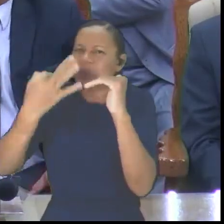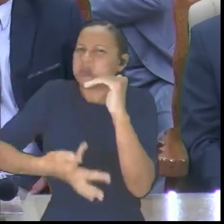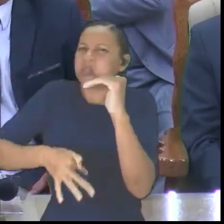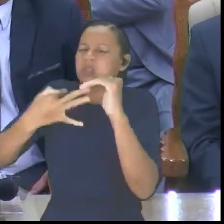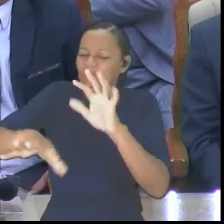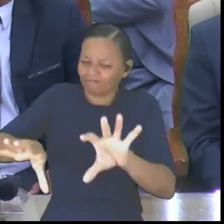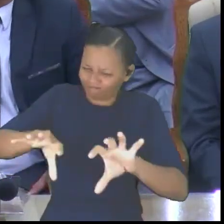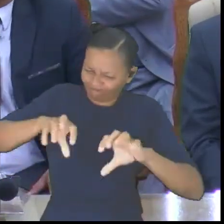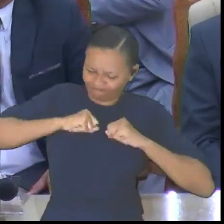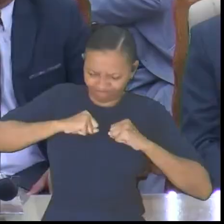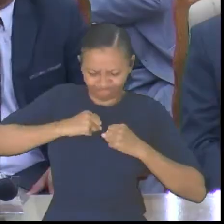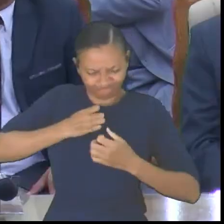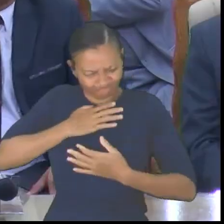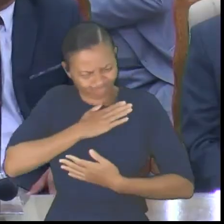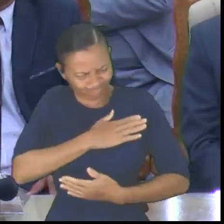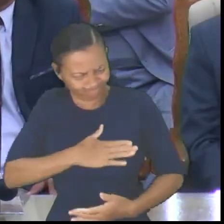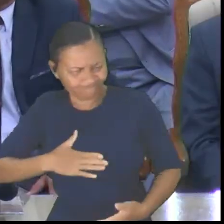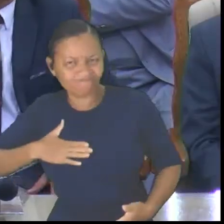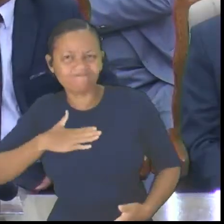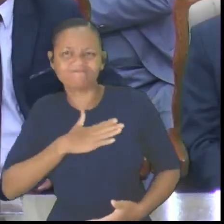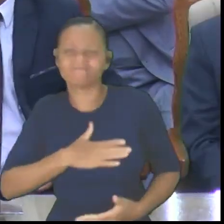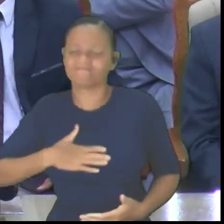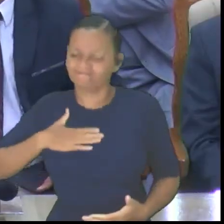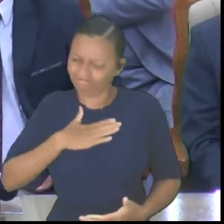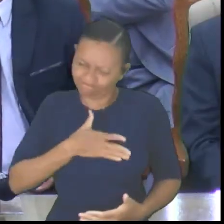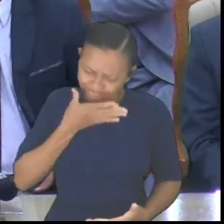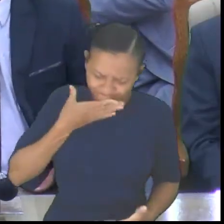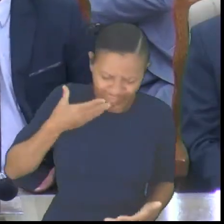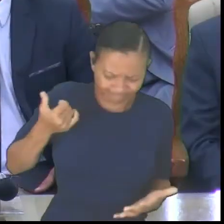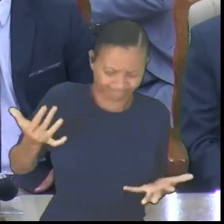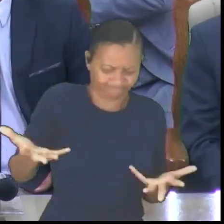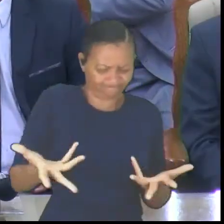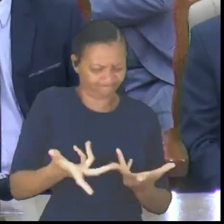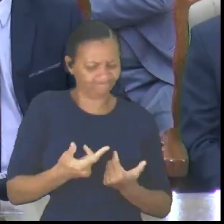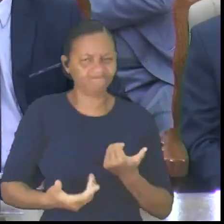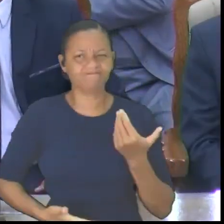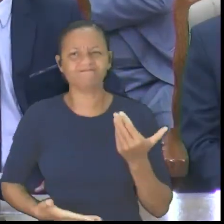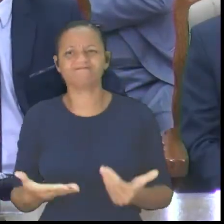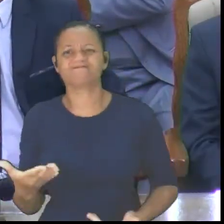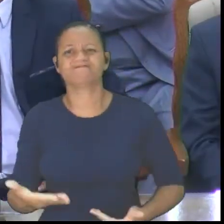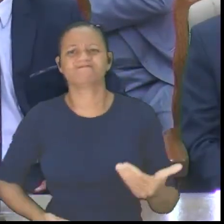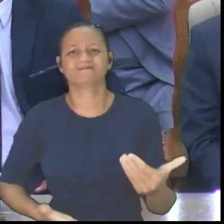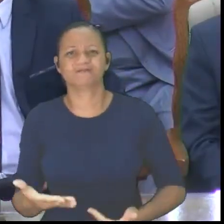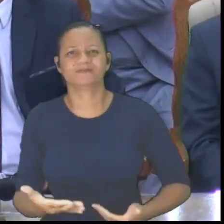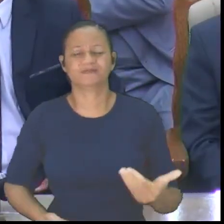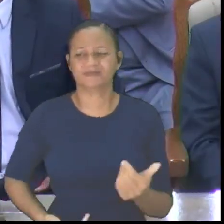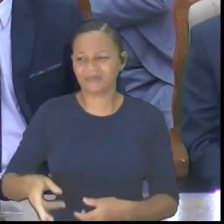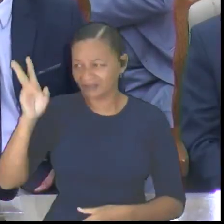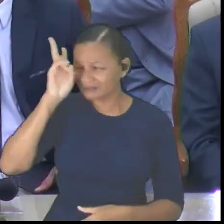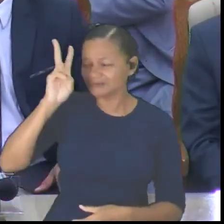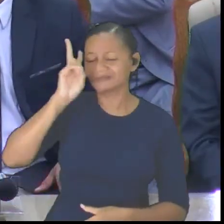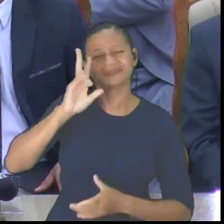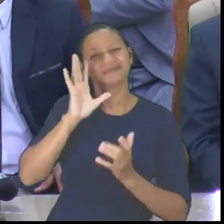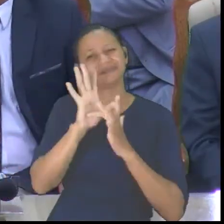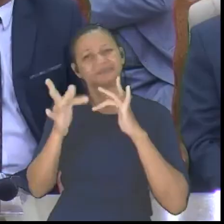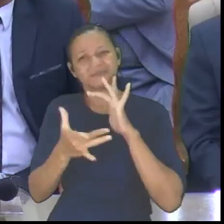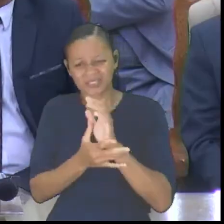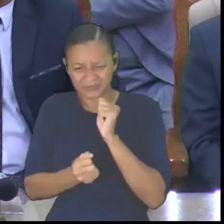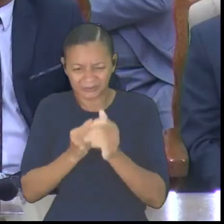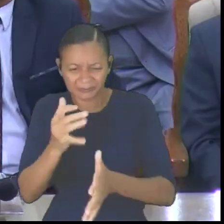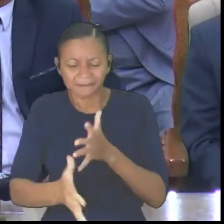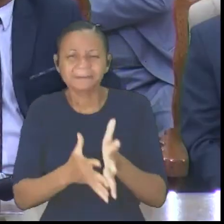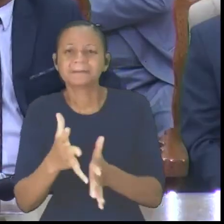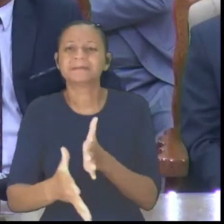o prazer que existe em servir. Lembra do que Jesus disse? O